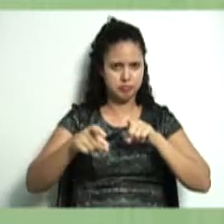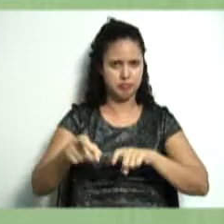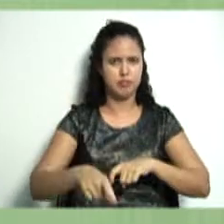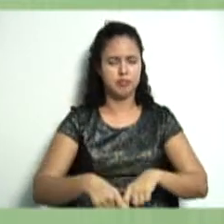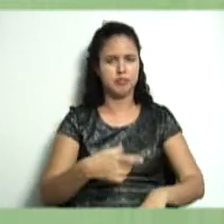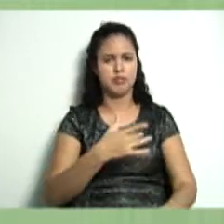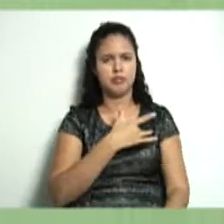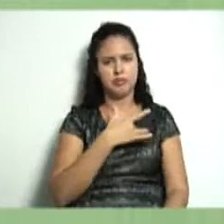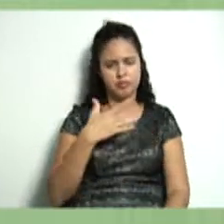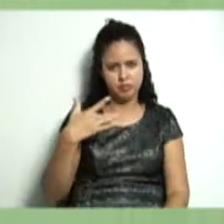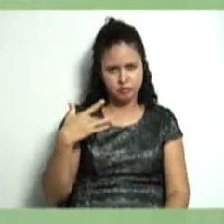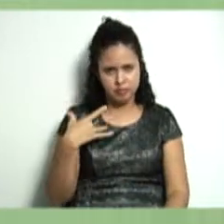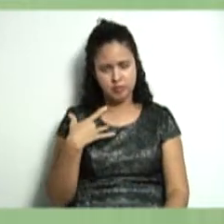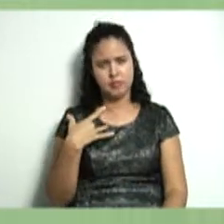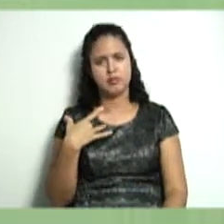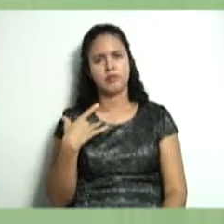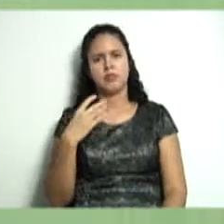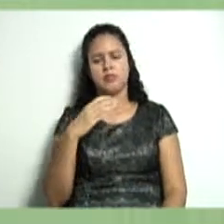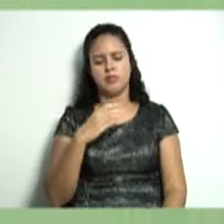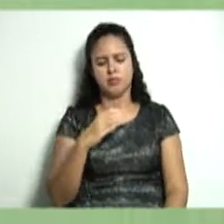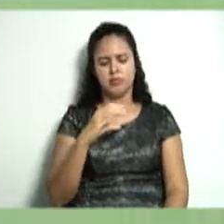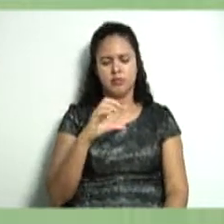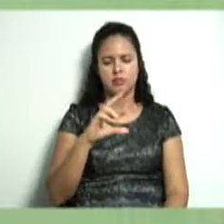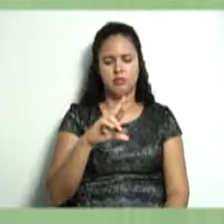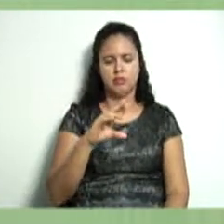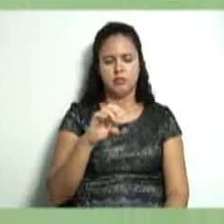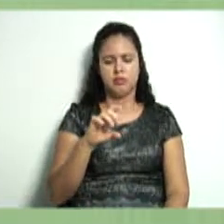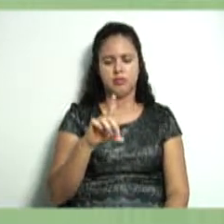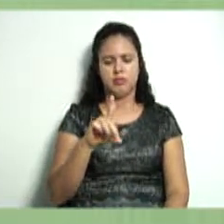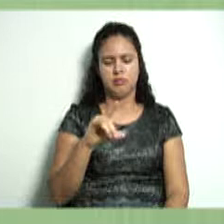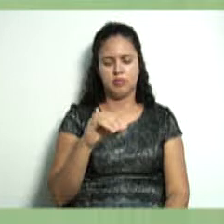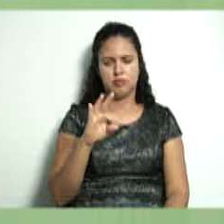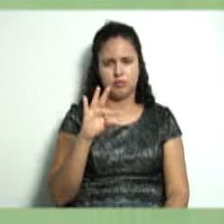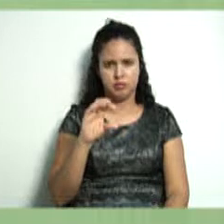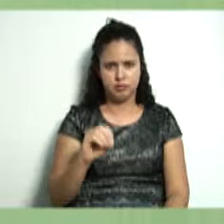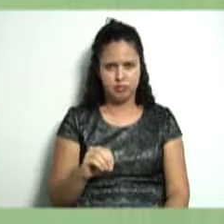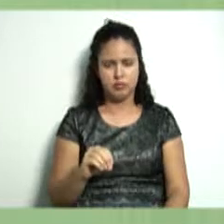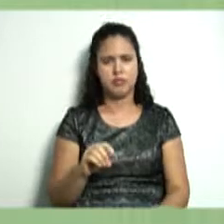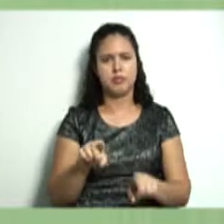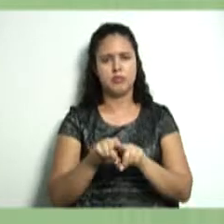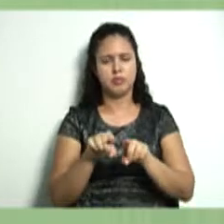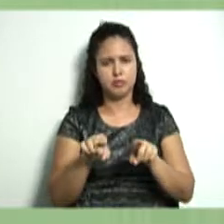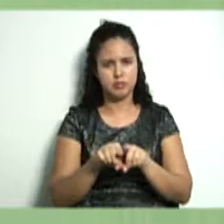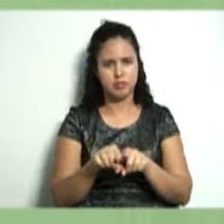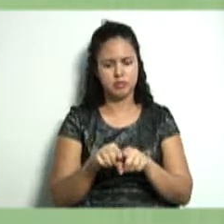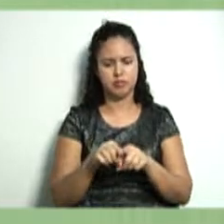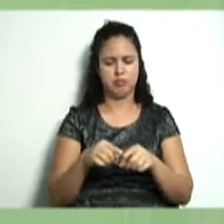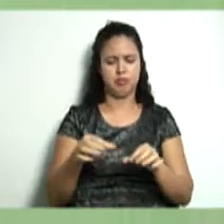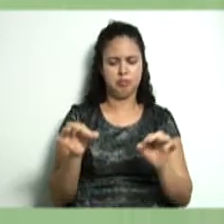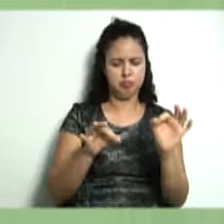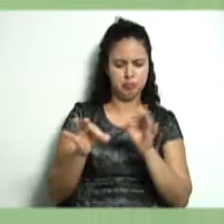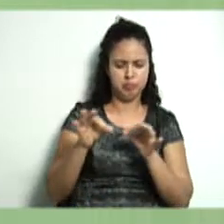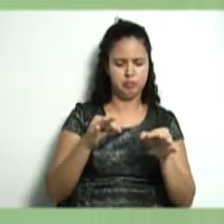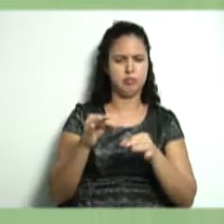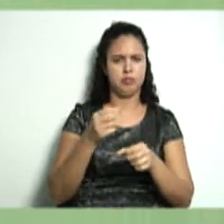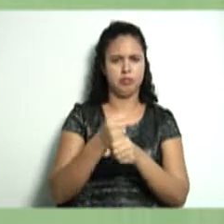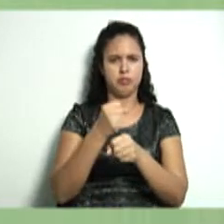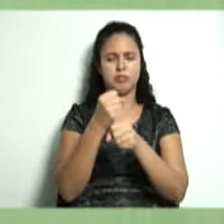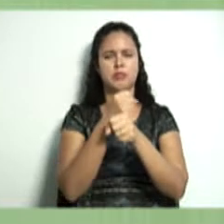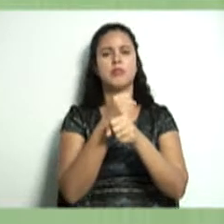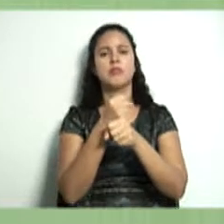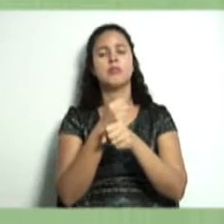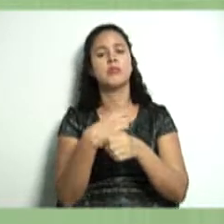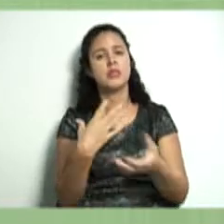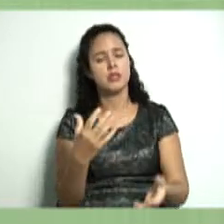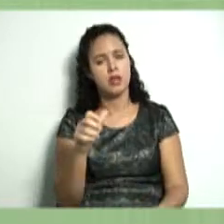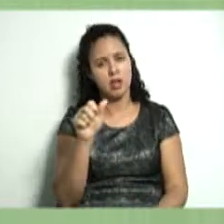agropecuário, saúde, crédito e infraestrutura. Então, a letra A está correta. E o que